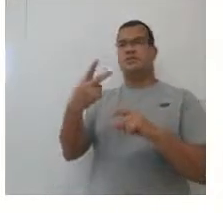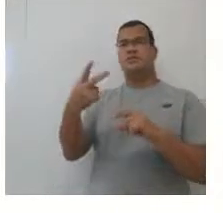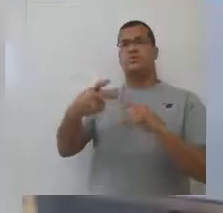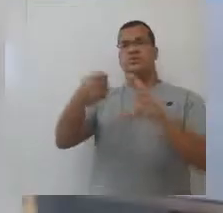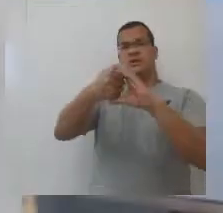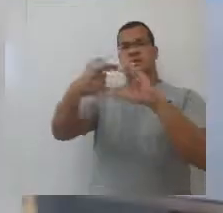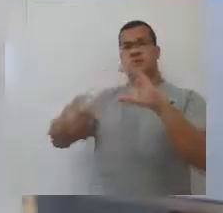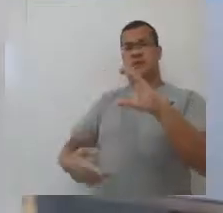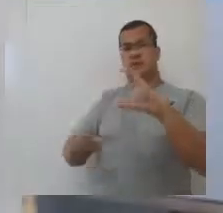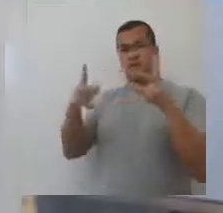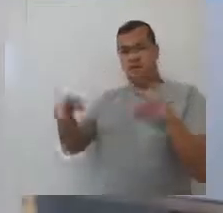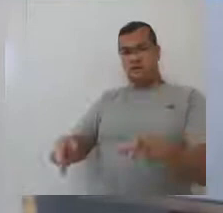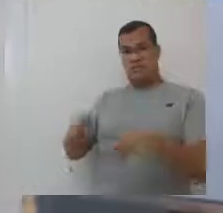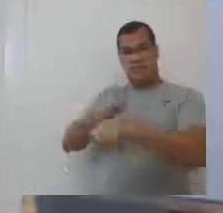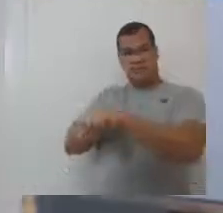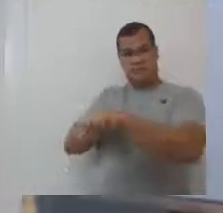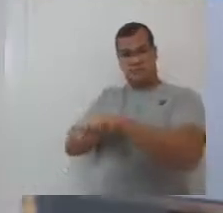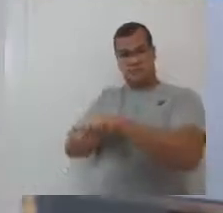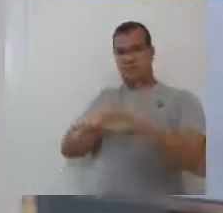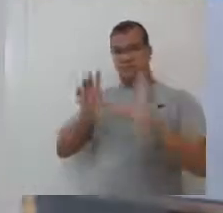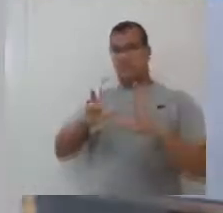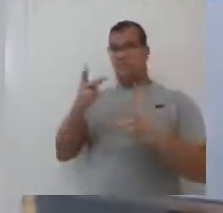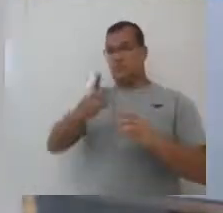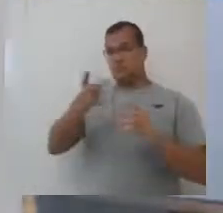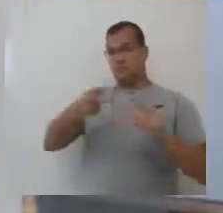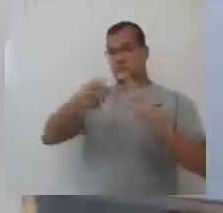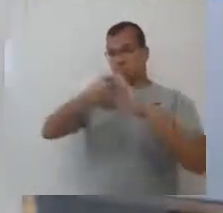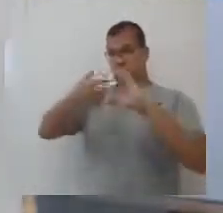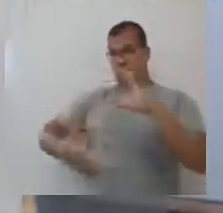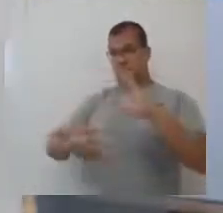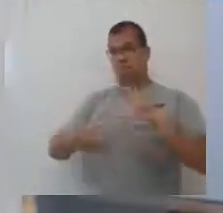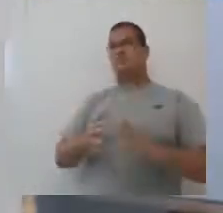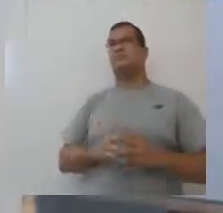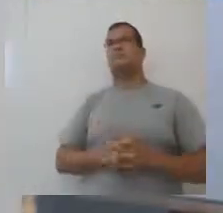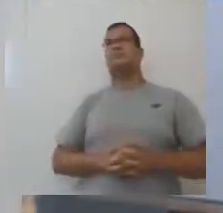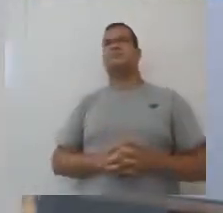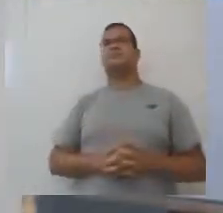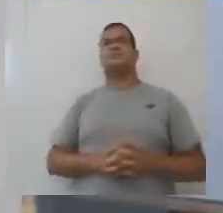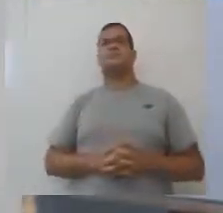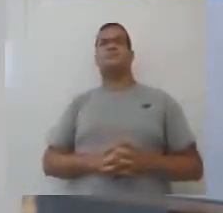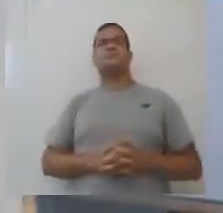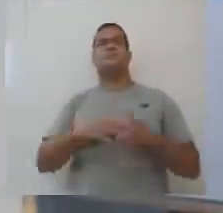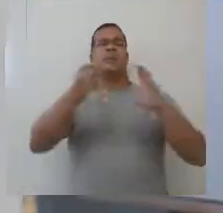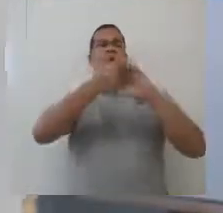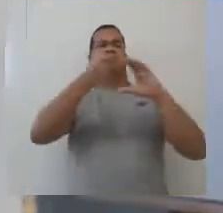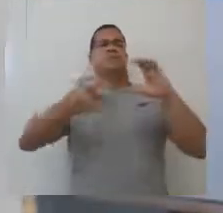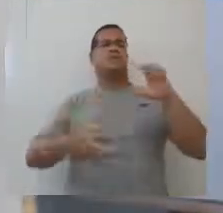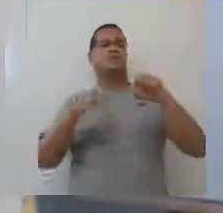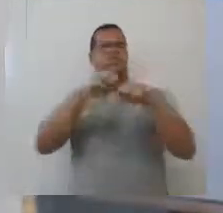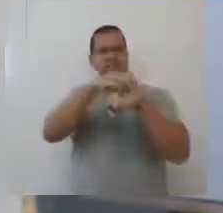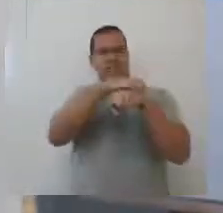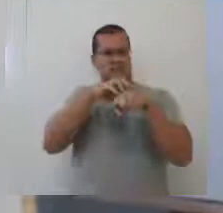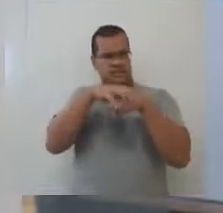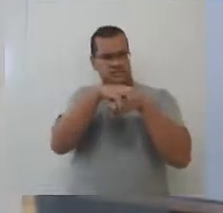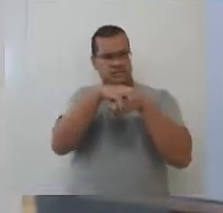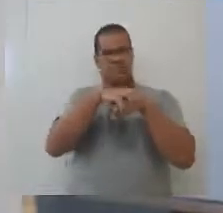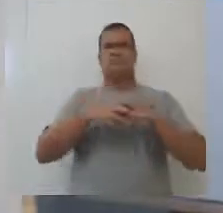tempo, tá? Tô trabalhando com duas características ao mesmo tempo. Vê. Eu tô trabalhando com a textura,